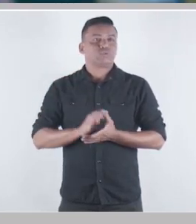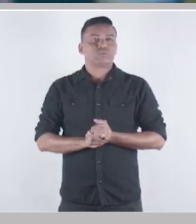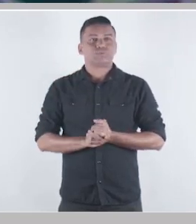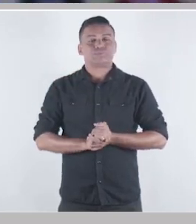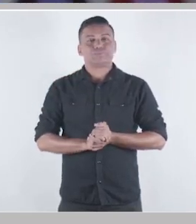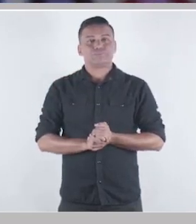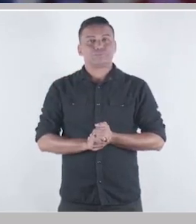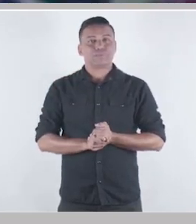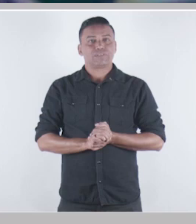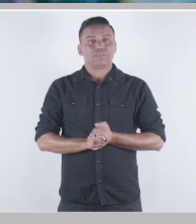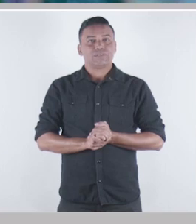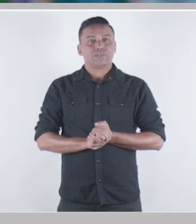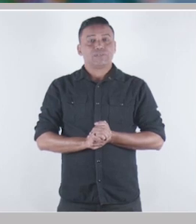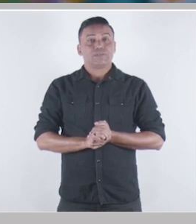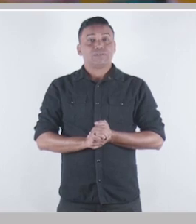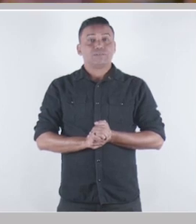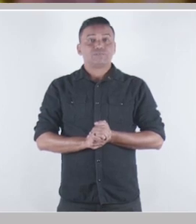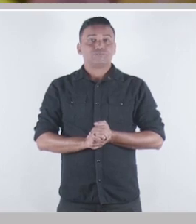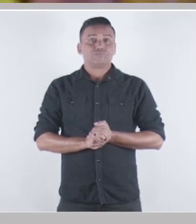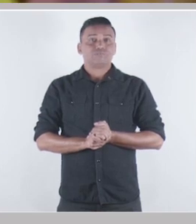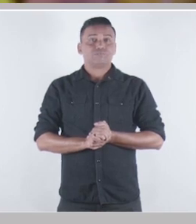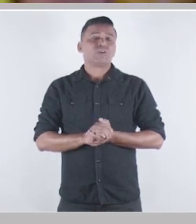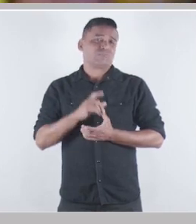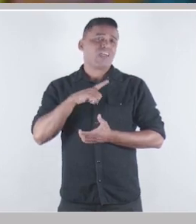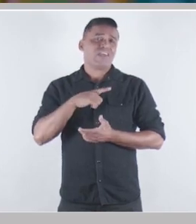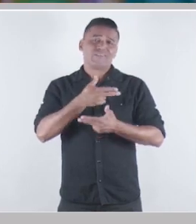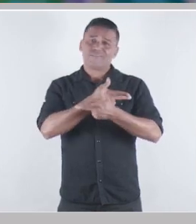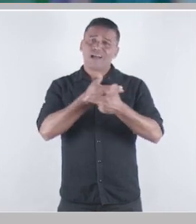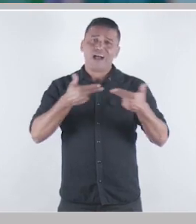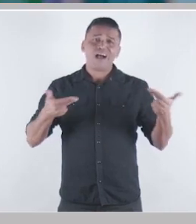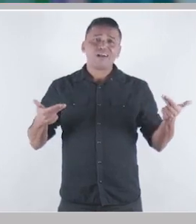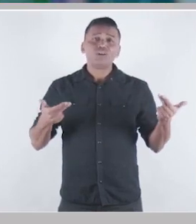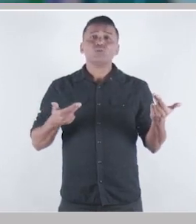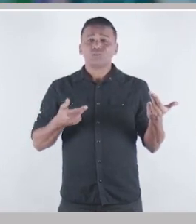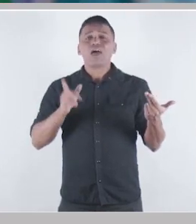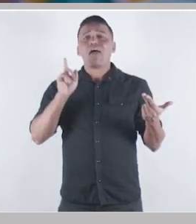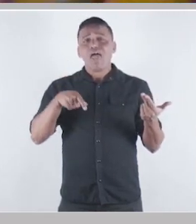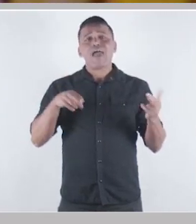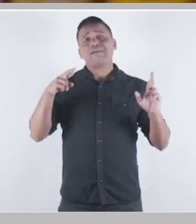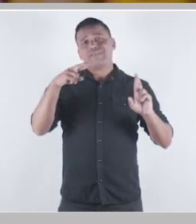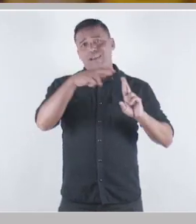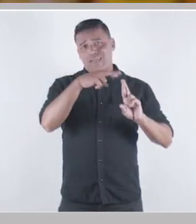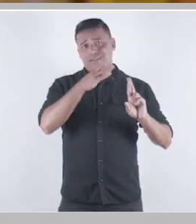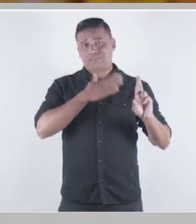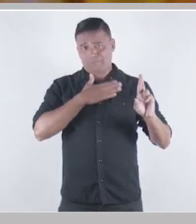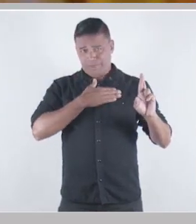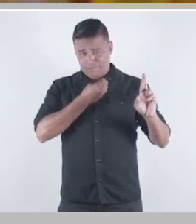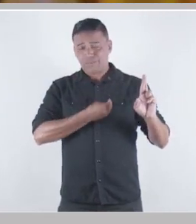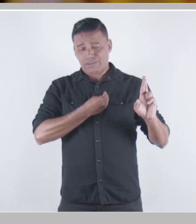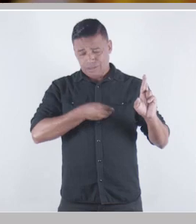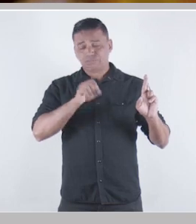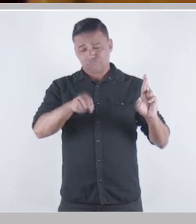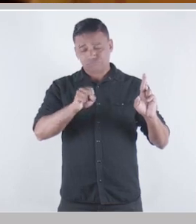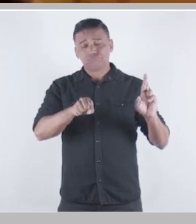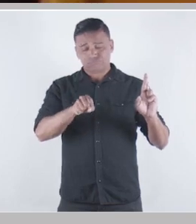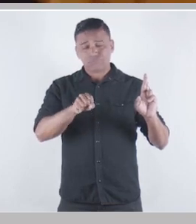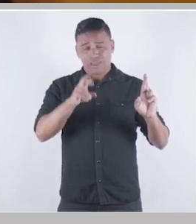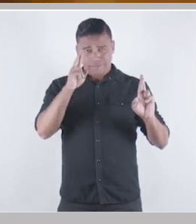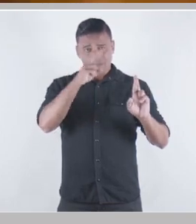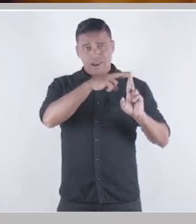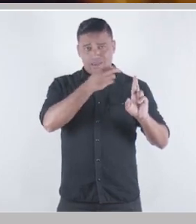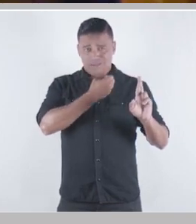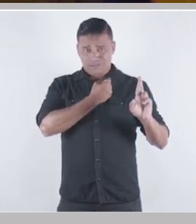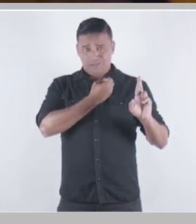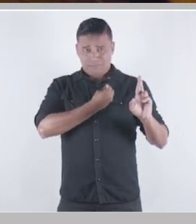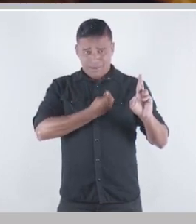que são algumas coisas, né, que se tornam referência para a vida, assim, e aí é um